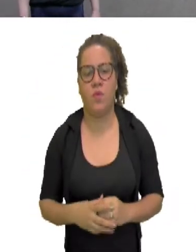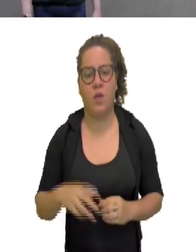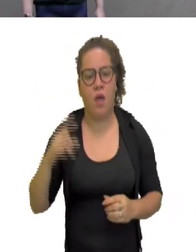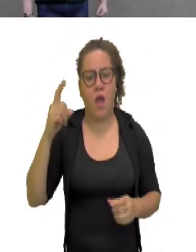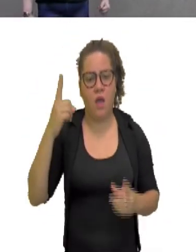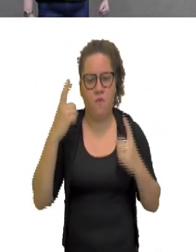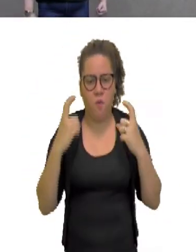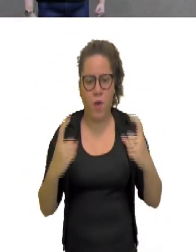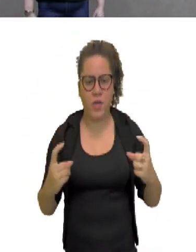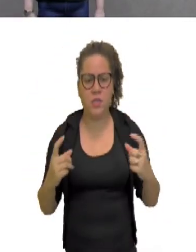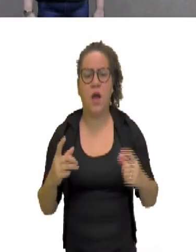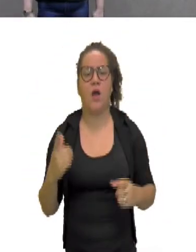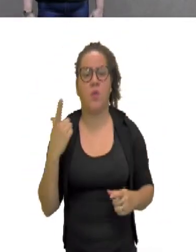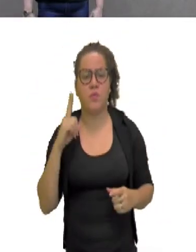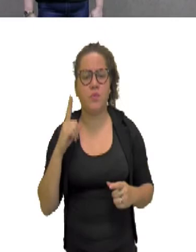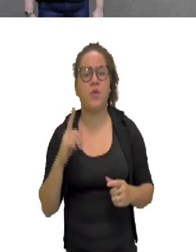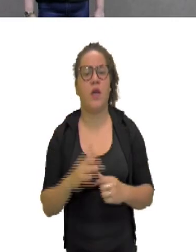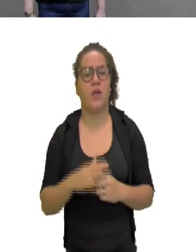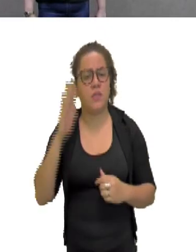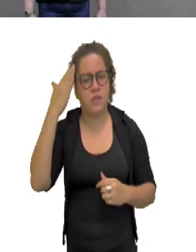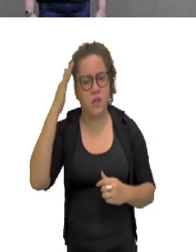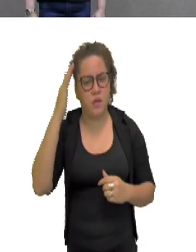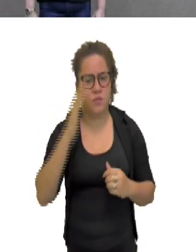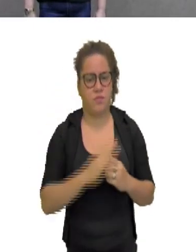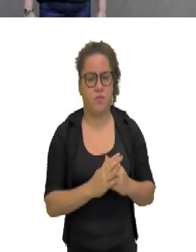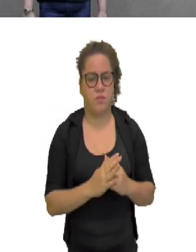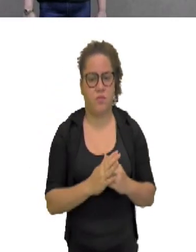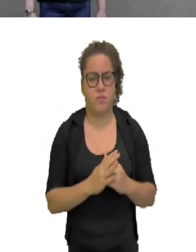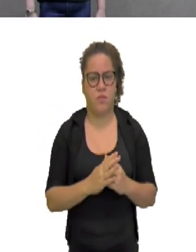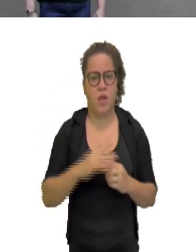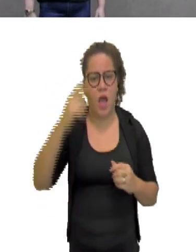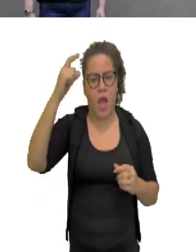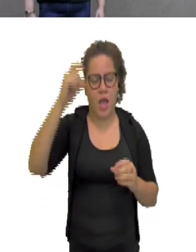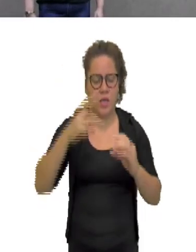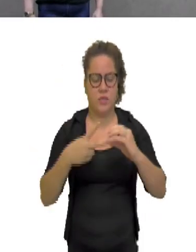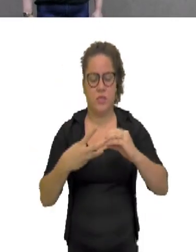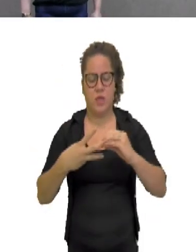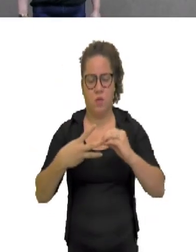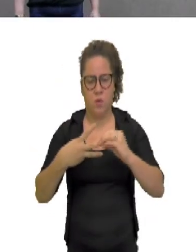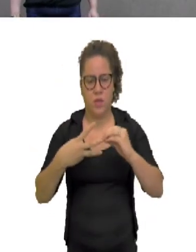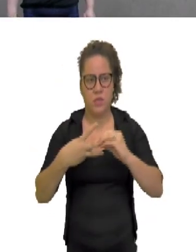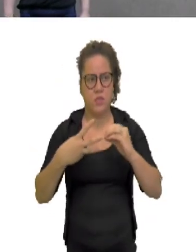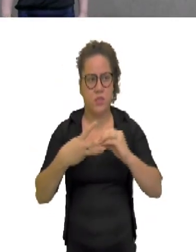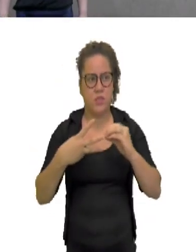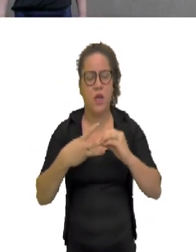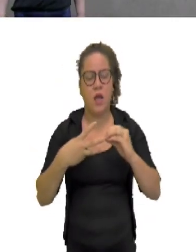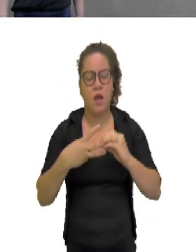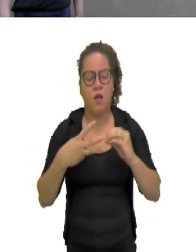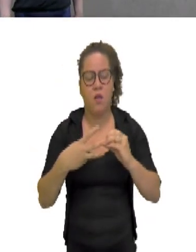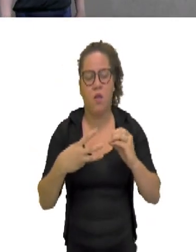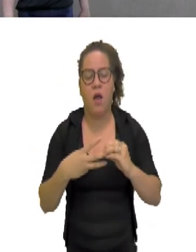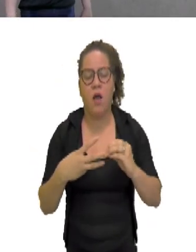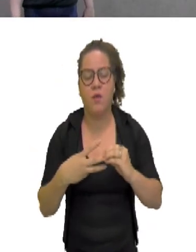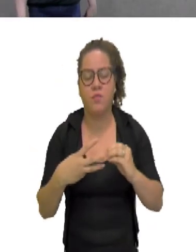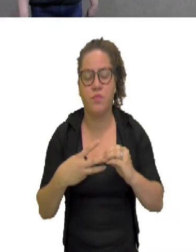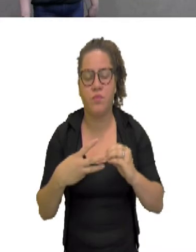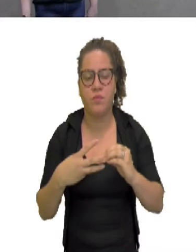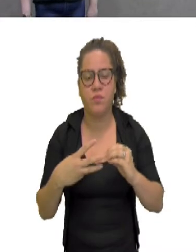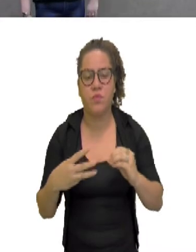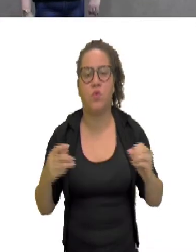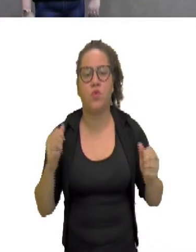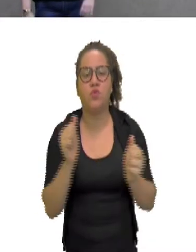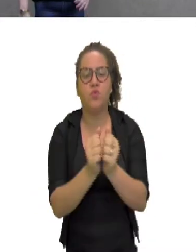informações. Os neurônios transmitem os impulsos nervosos e as células da glia atuam junto